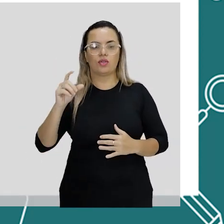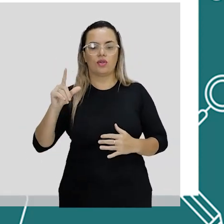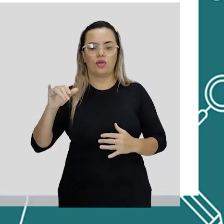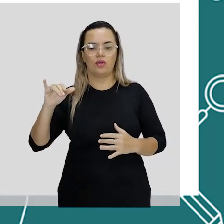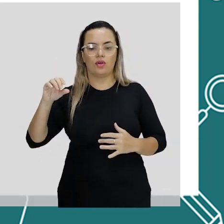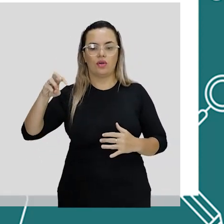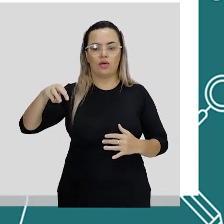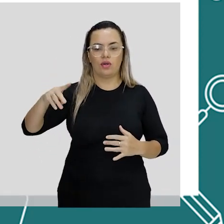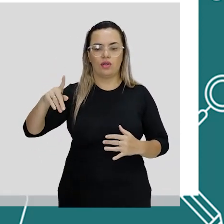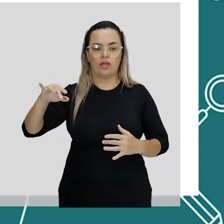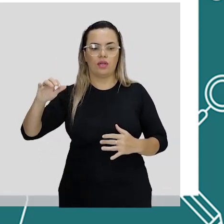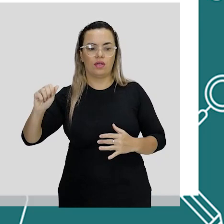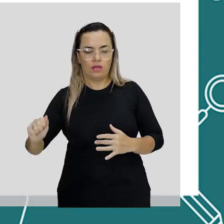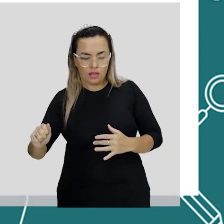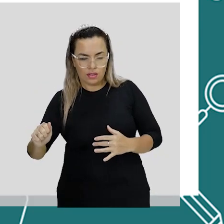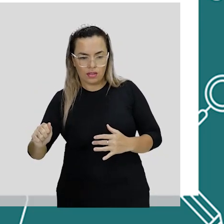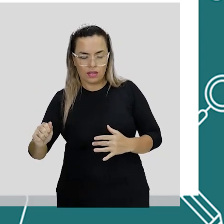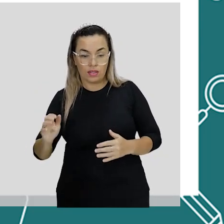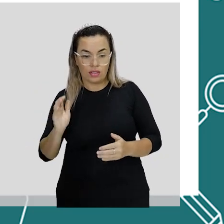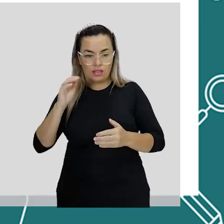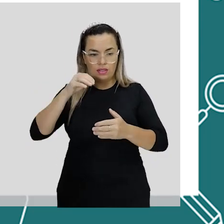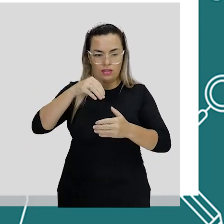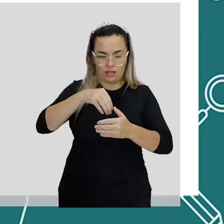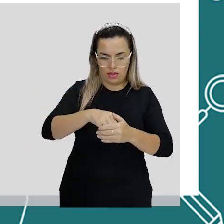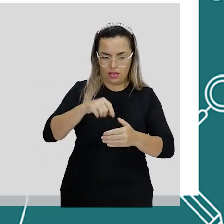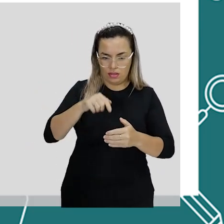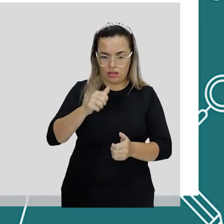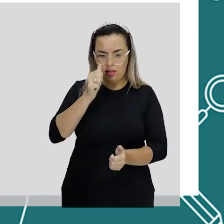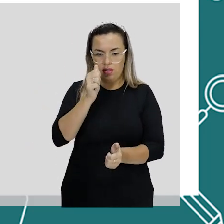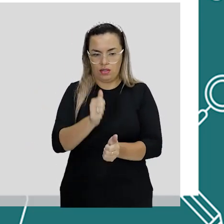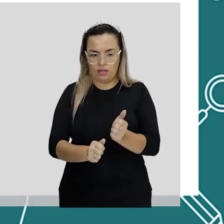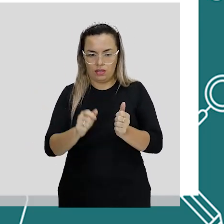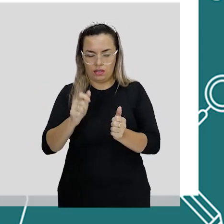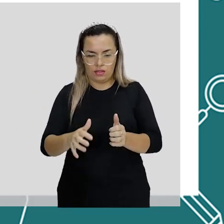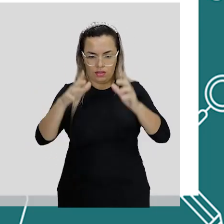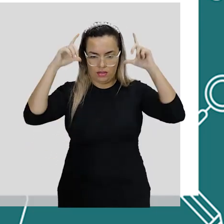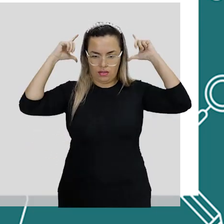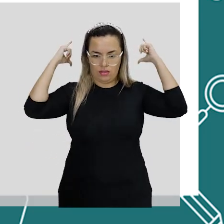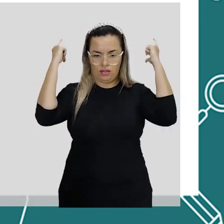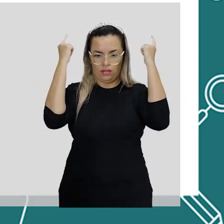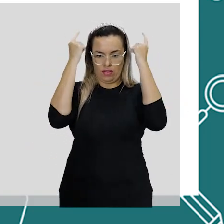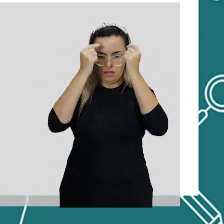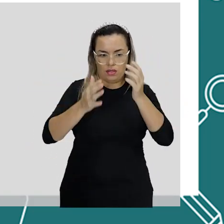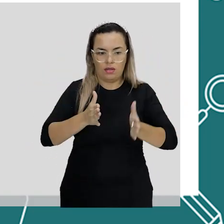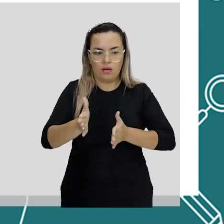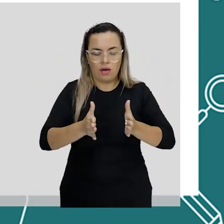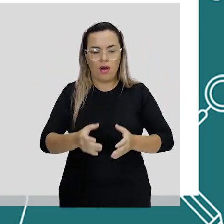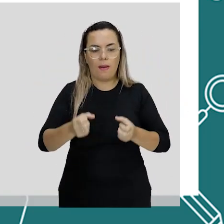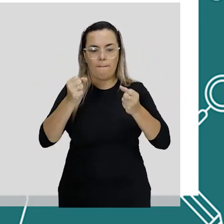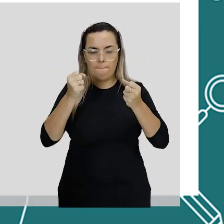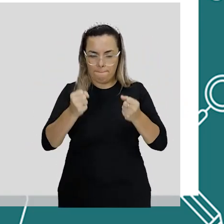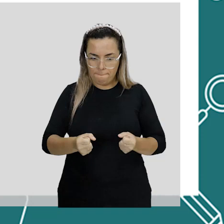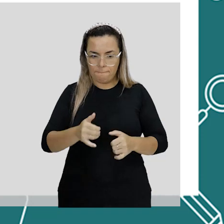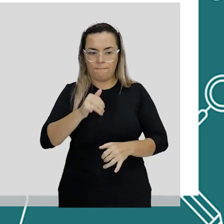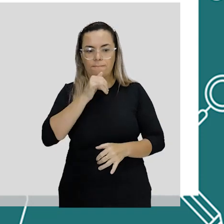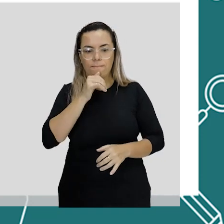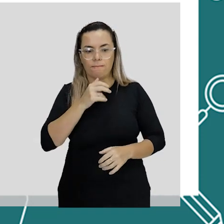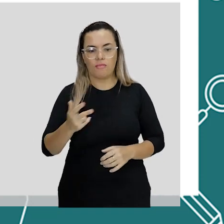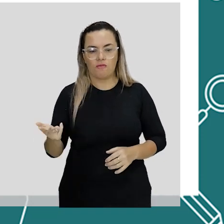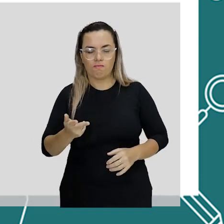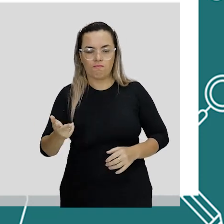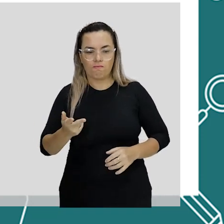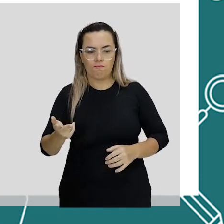eram realizadas na Grécia, neste período podem-se citar provas de velocidade, salto em